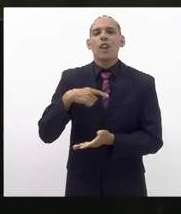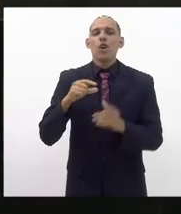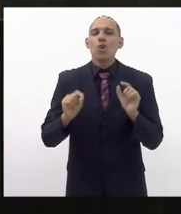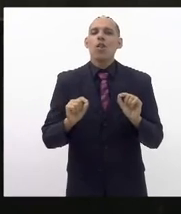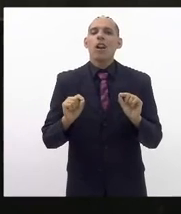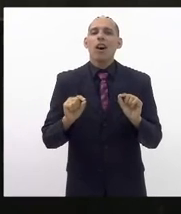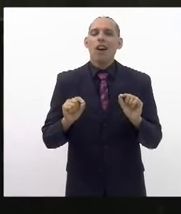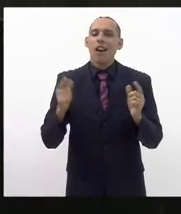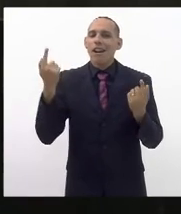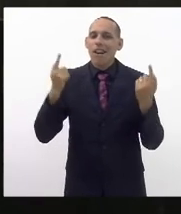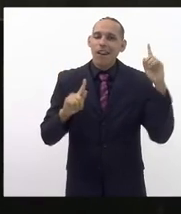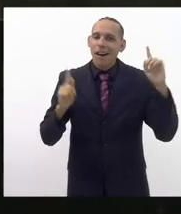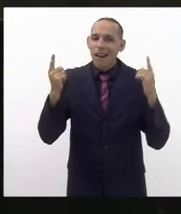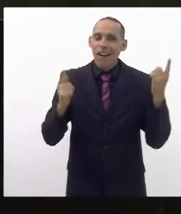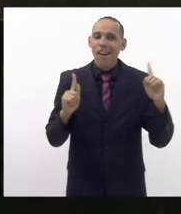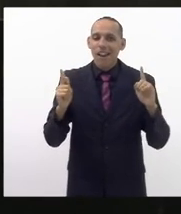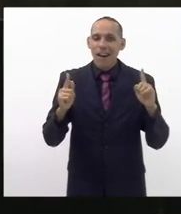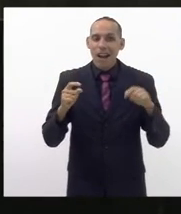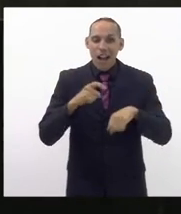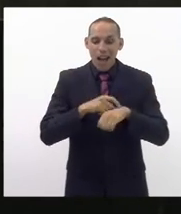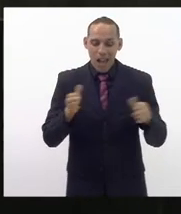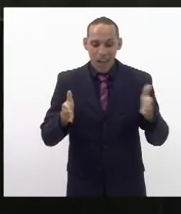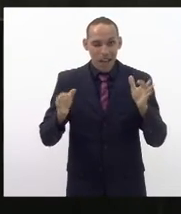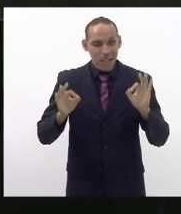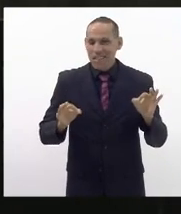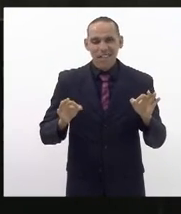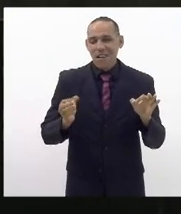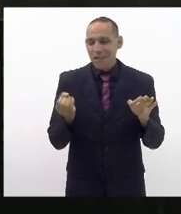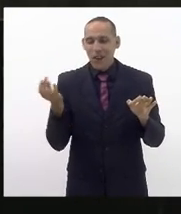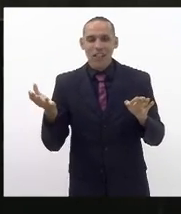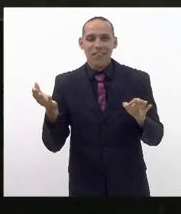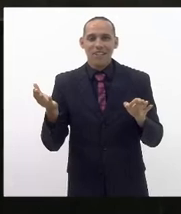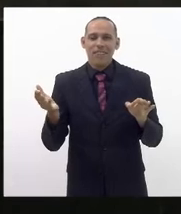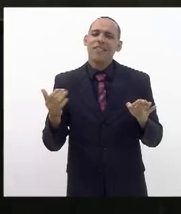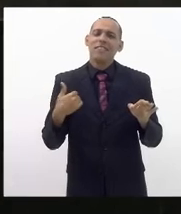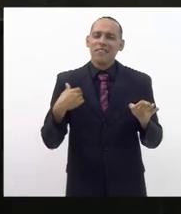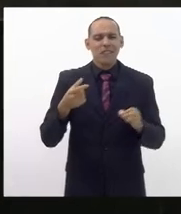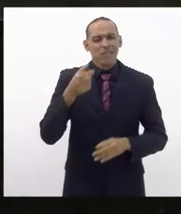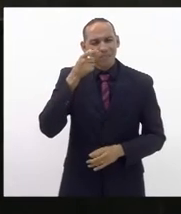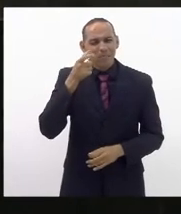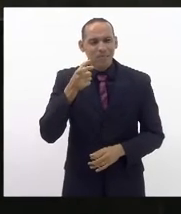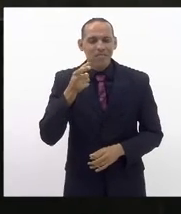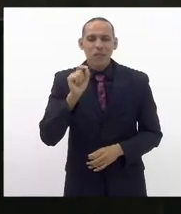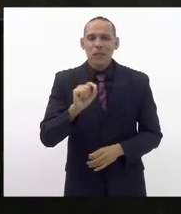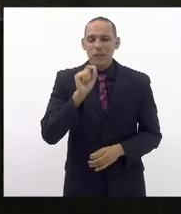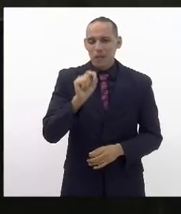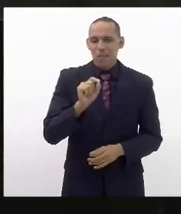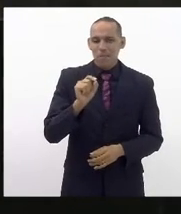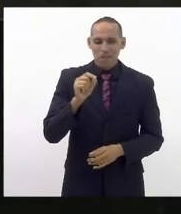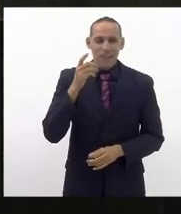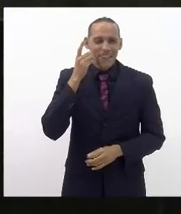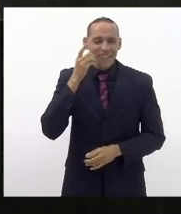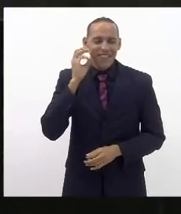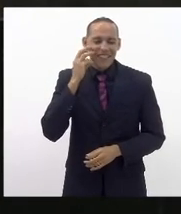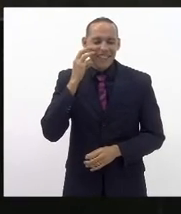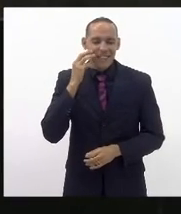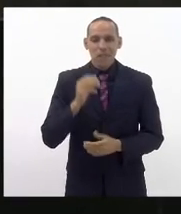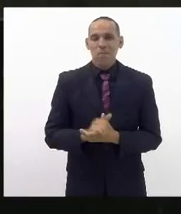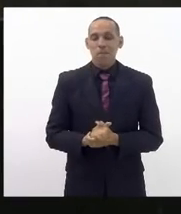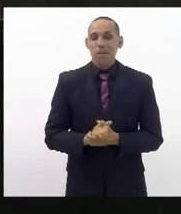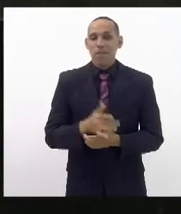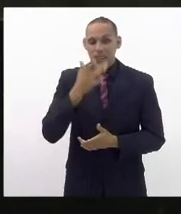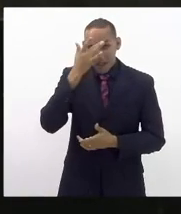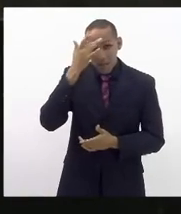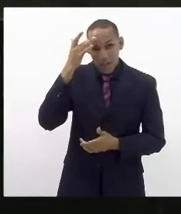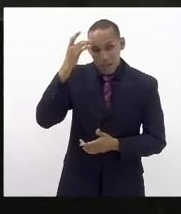teremos um carnaval fora de época. Eu achei muito interessante, deputado Valdec, que uma